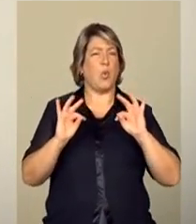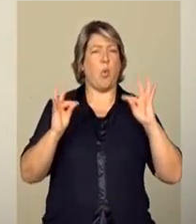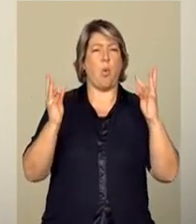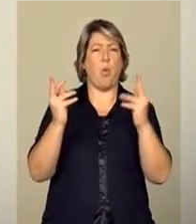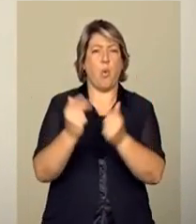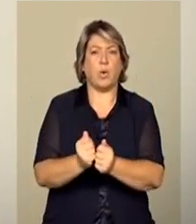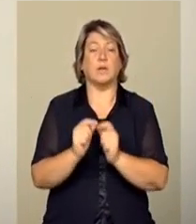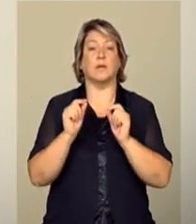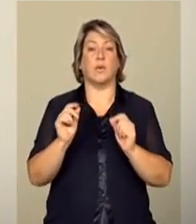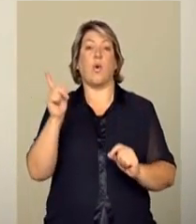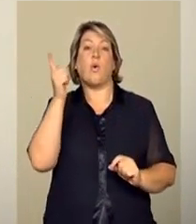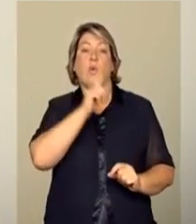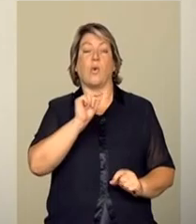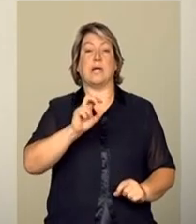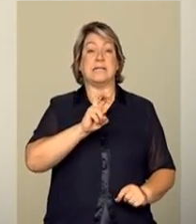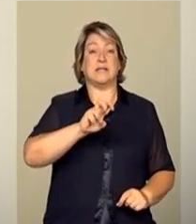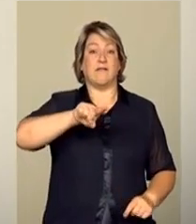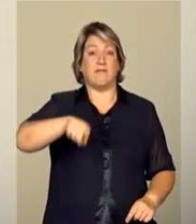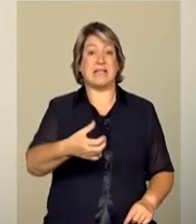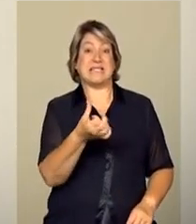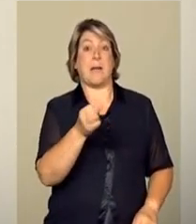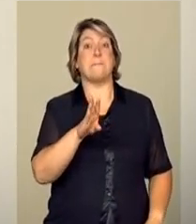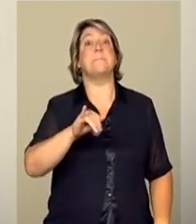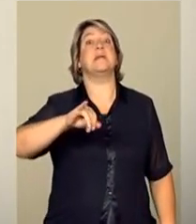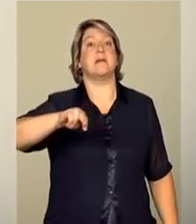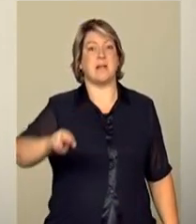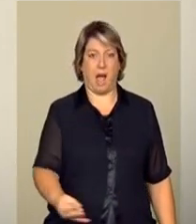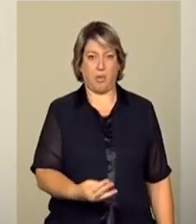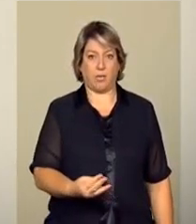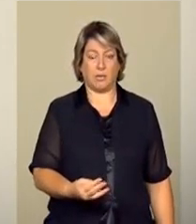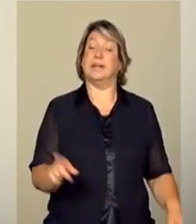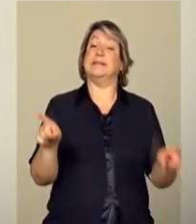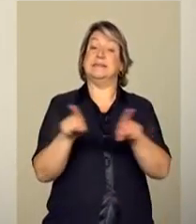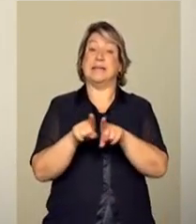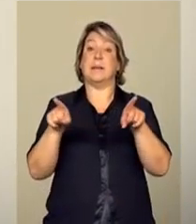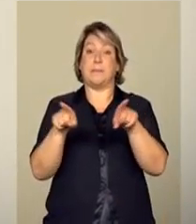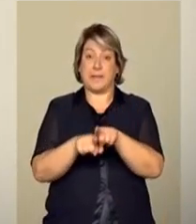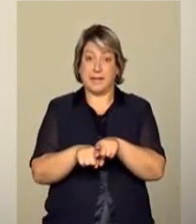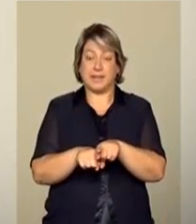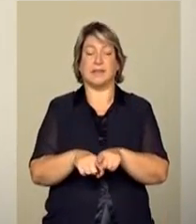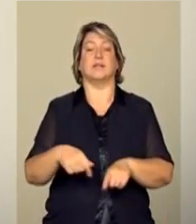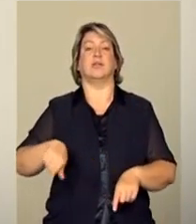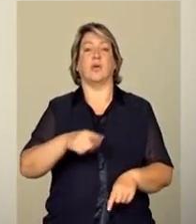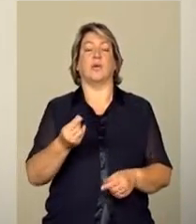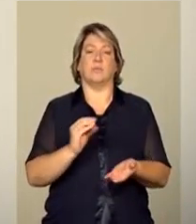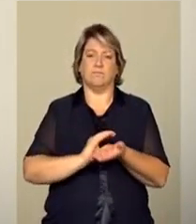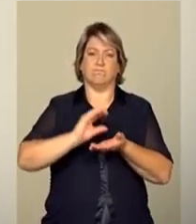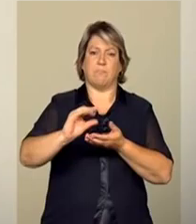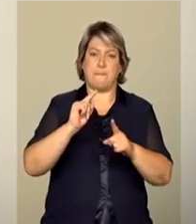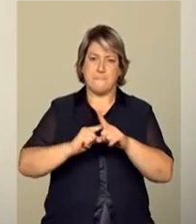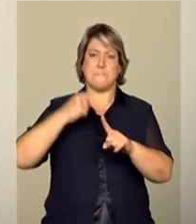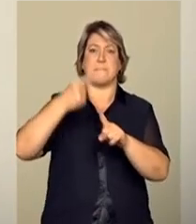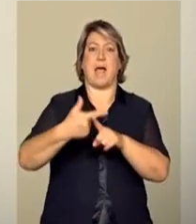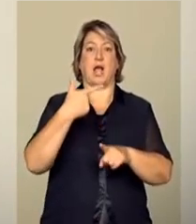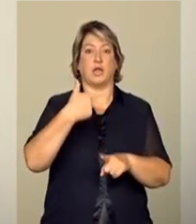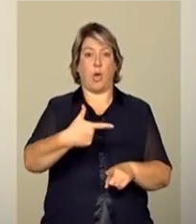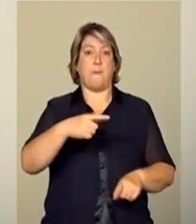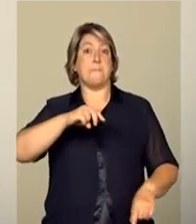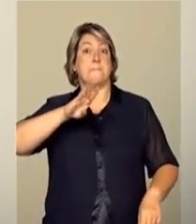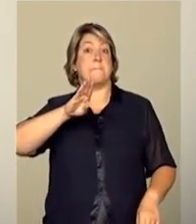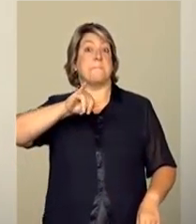chegavam a 5,6 bilhões Além disso propomos mais 2 bilhões para oferta de